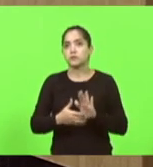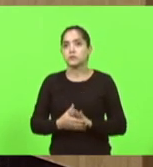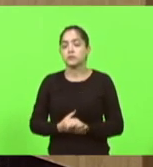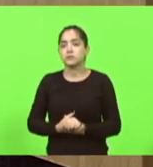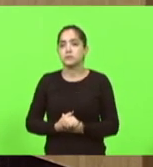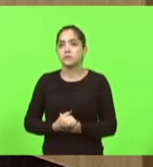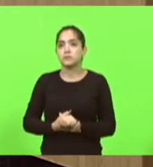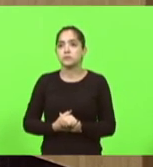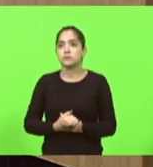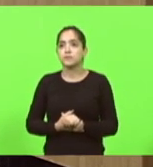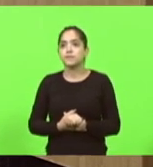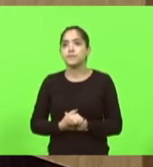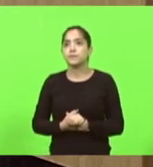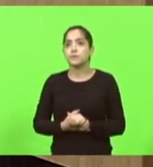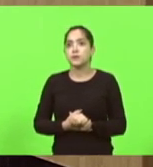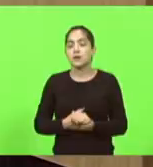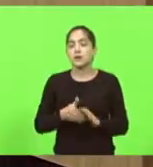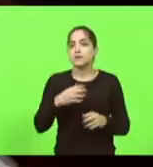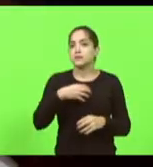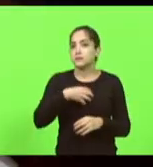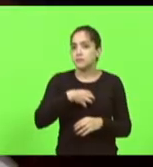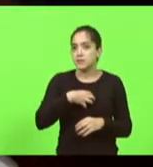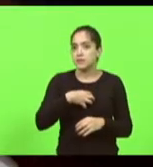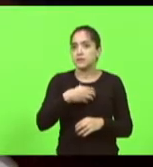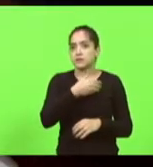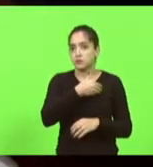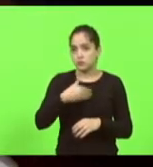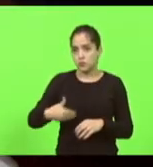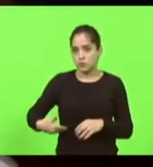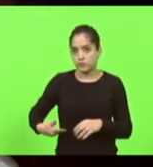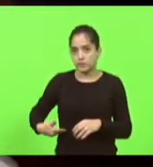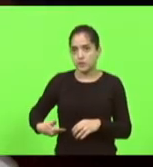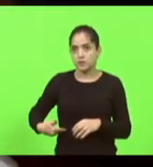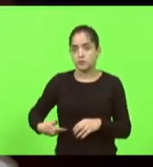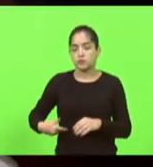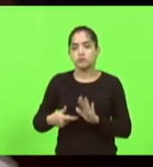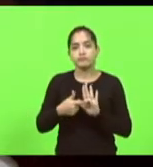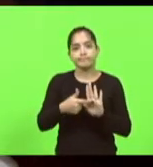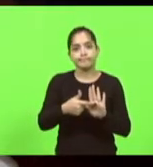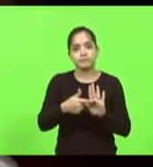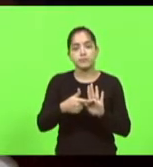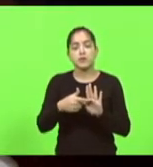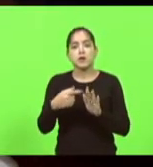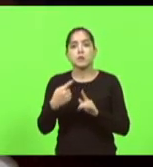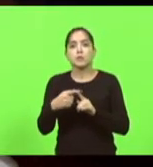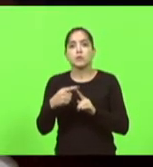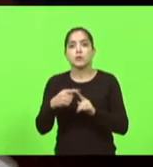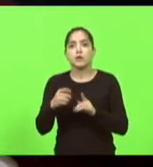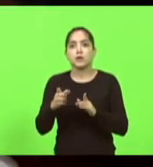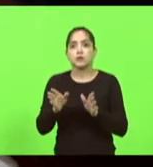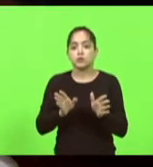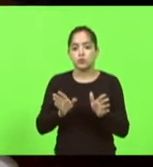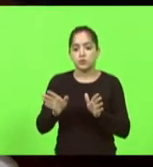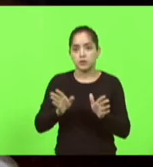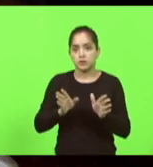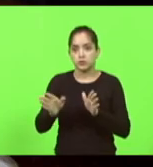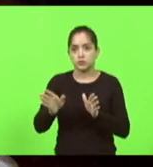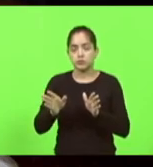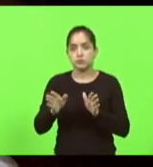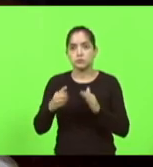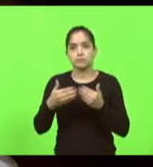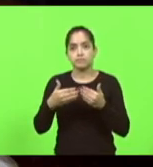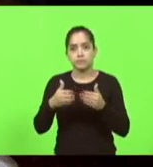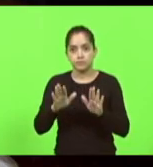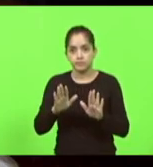que mostra também a sensibilidade do governo do Estado, porque durante o lançamento desse programa,